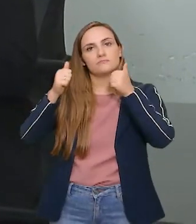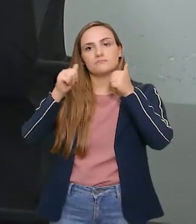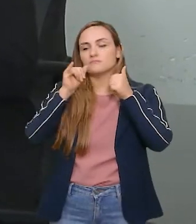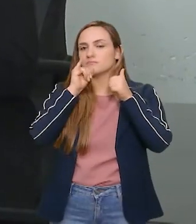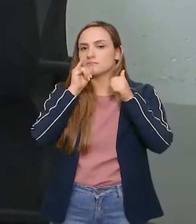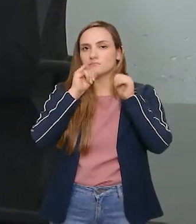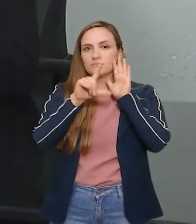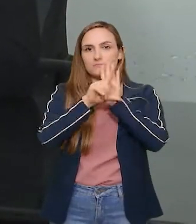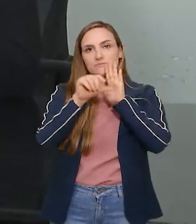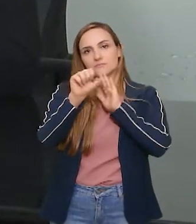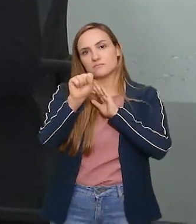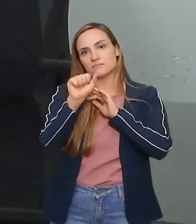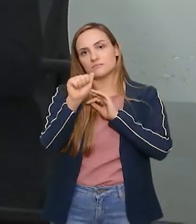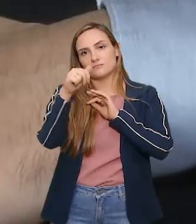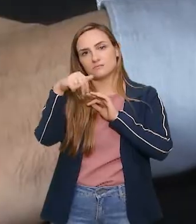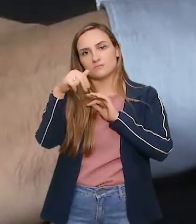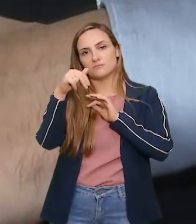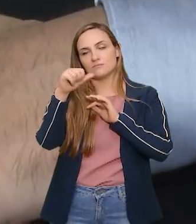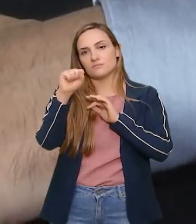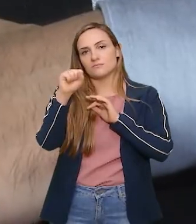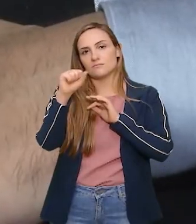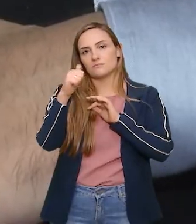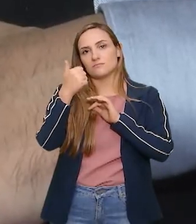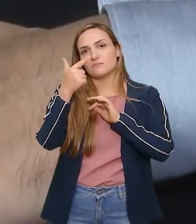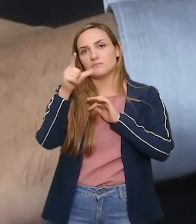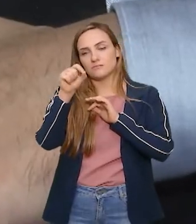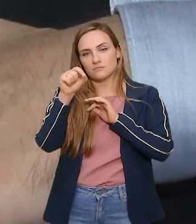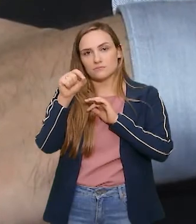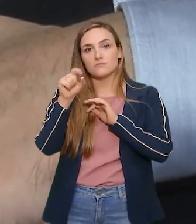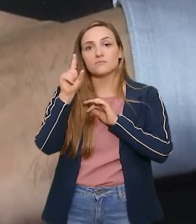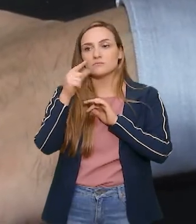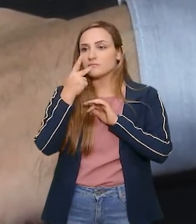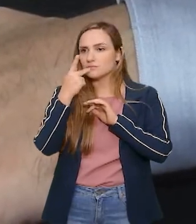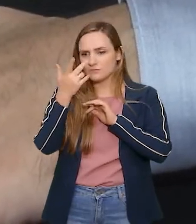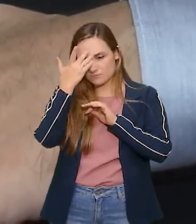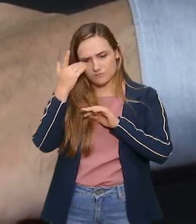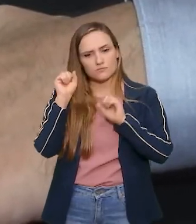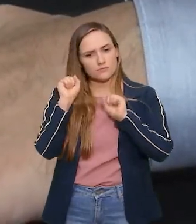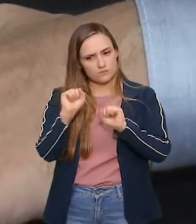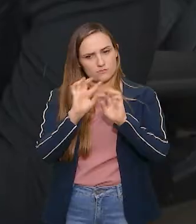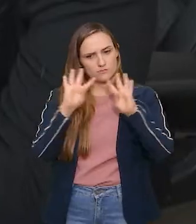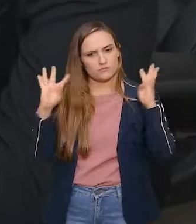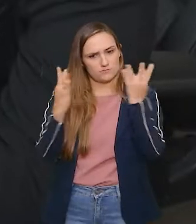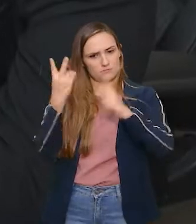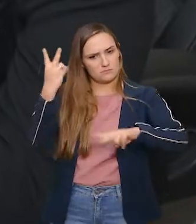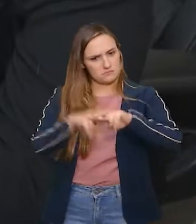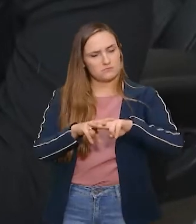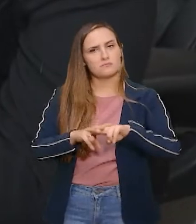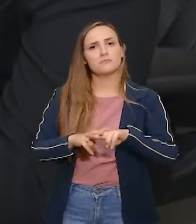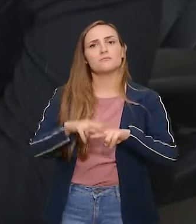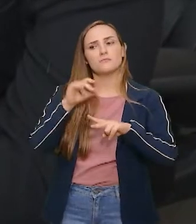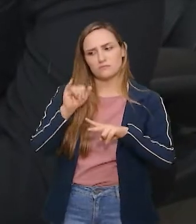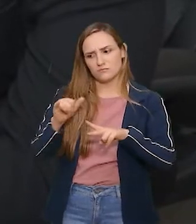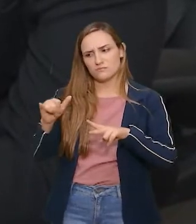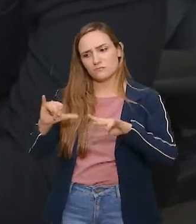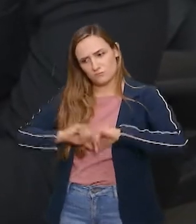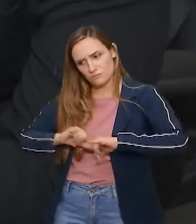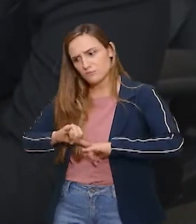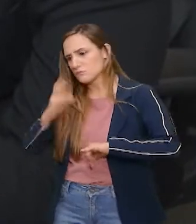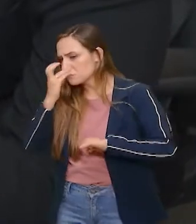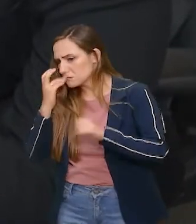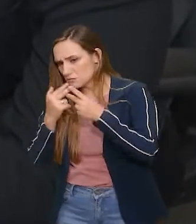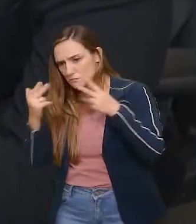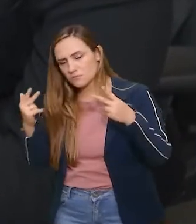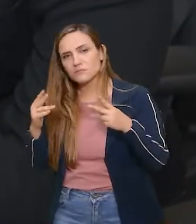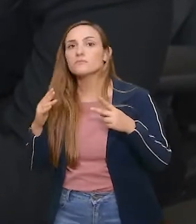a começar pela Lei Sanção, em que o agressor pode ser preso em regime fechado. O especialista já entrou com um